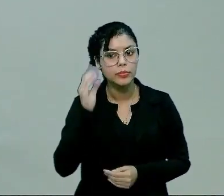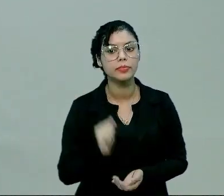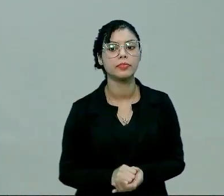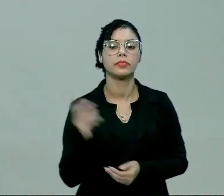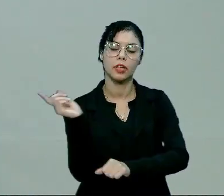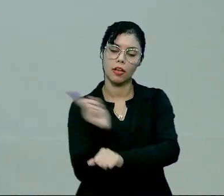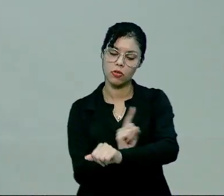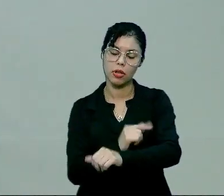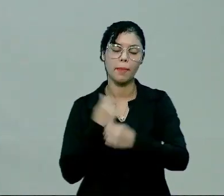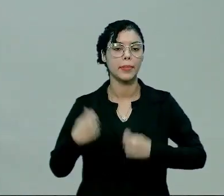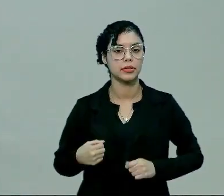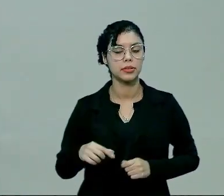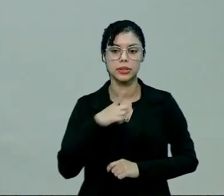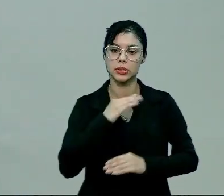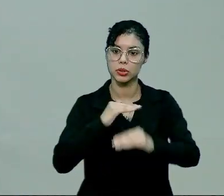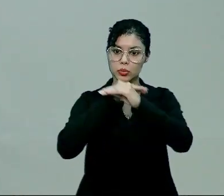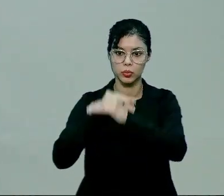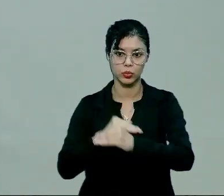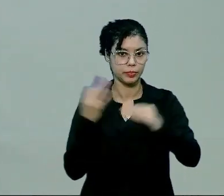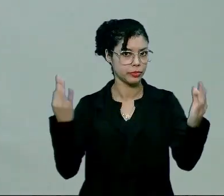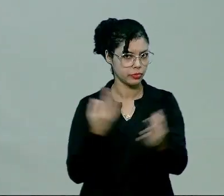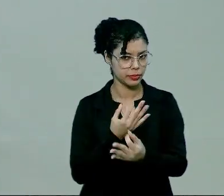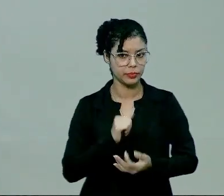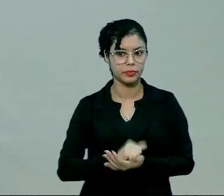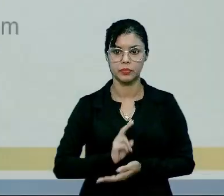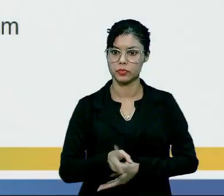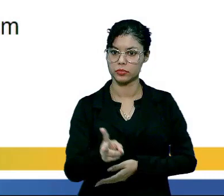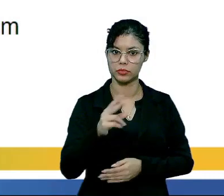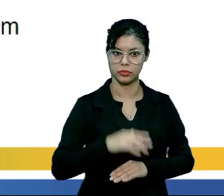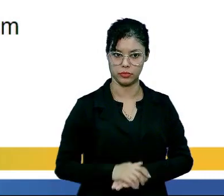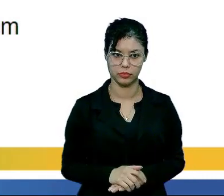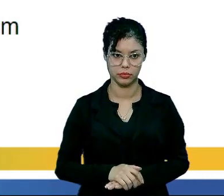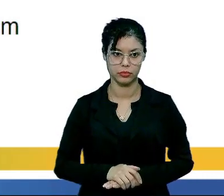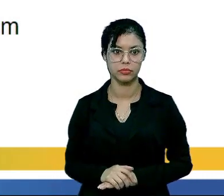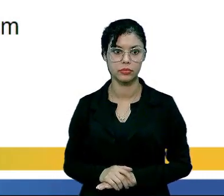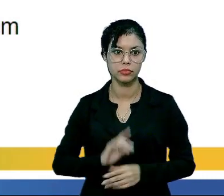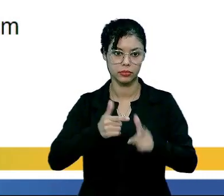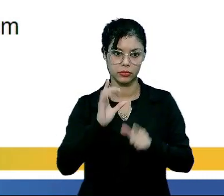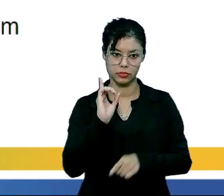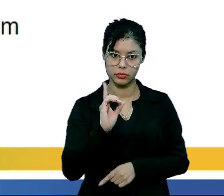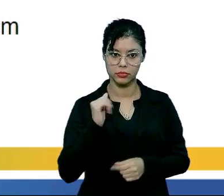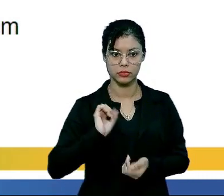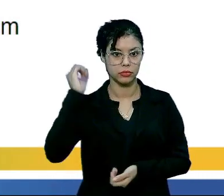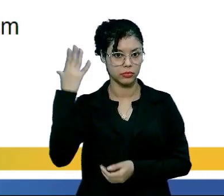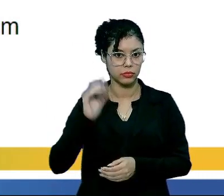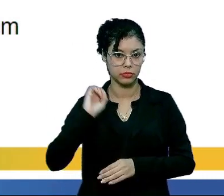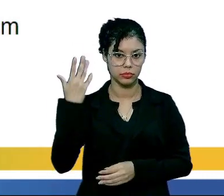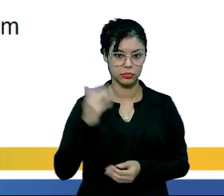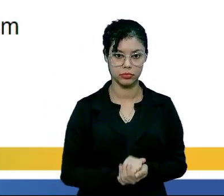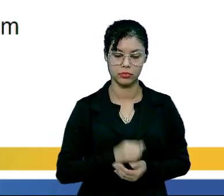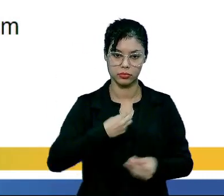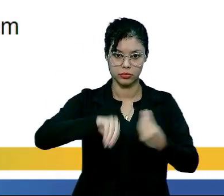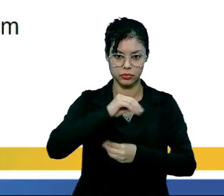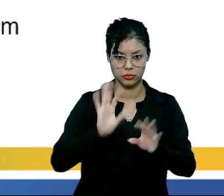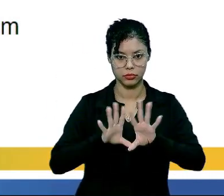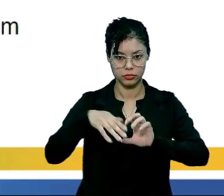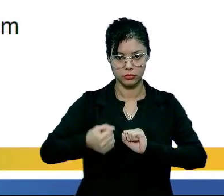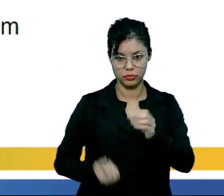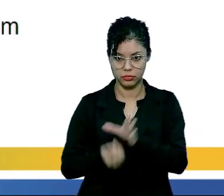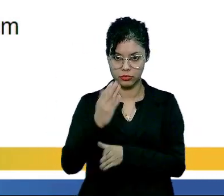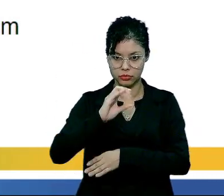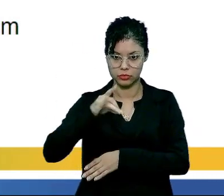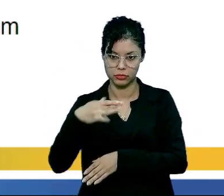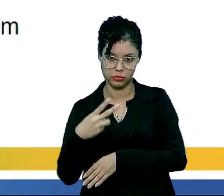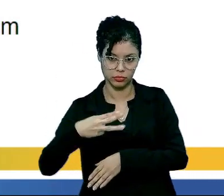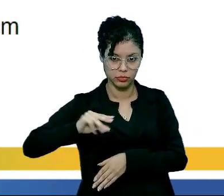A velocidade ela precisa ser igual, perfeito? Vamos seguir. A letra D diz o seguinte, ocorrer apenas a reação de formação